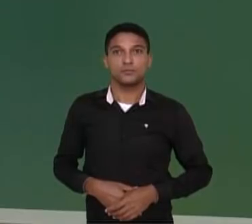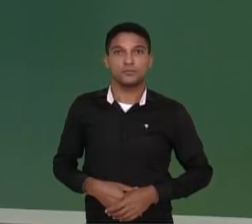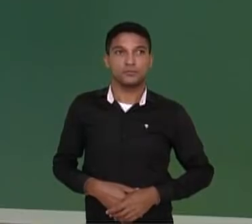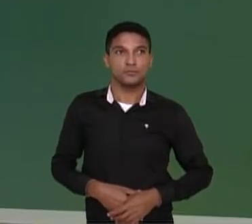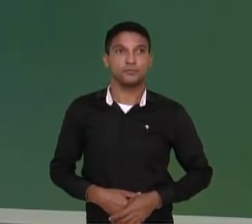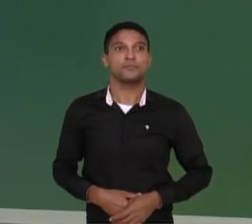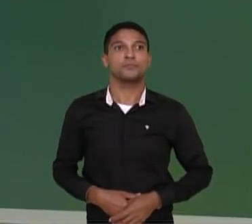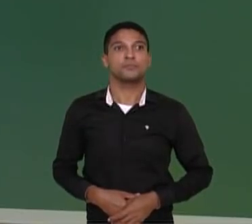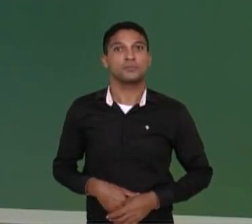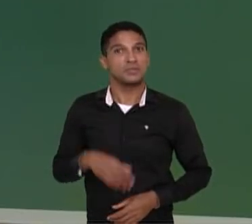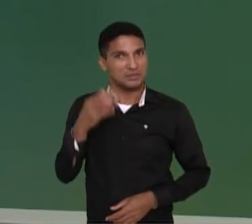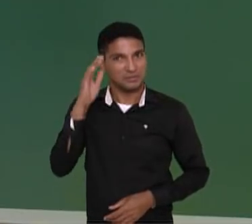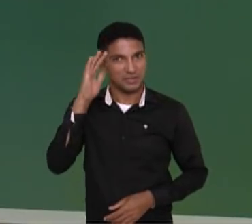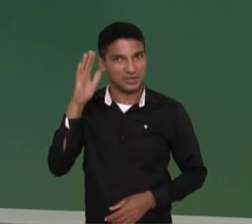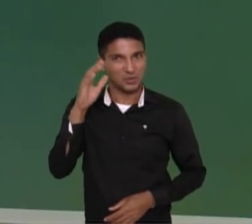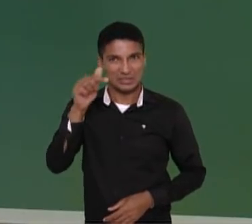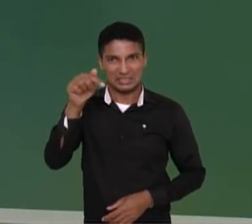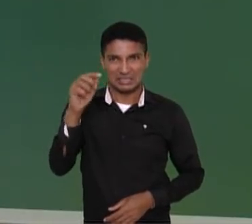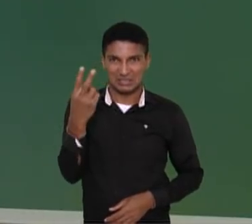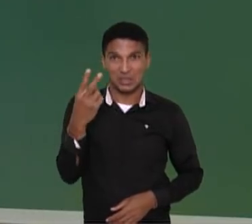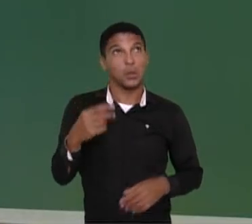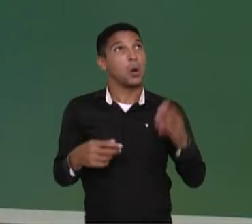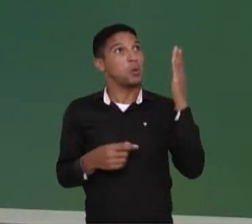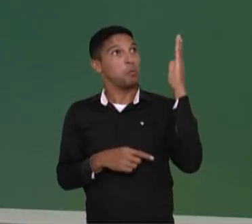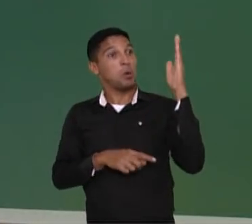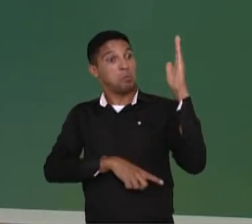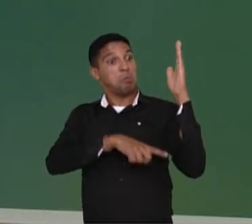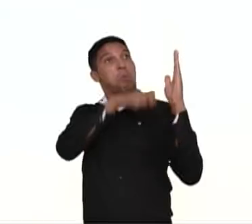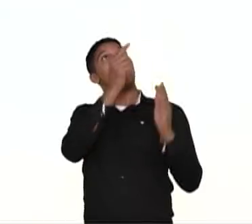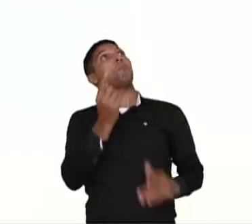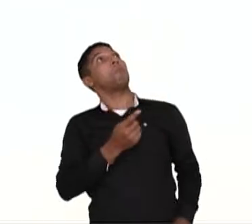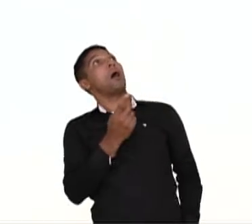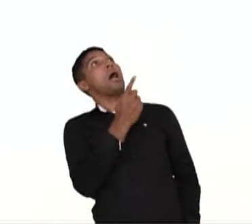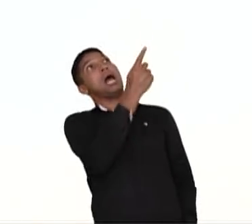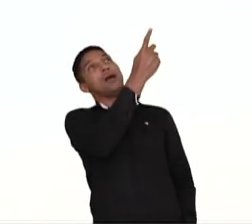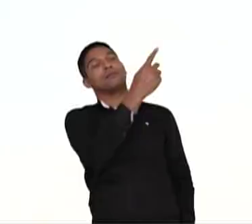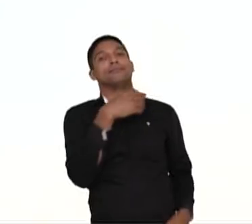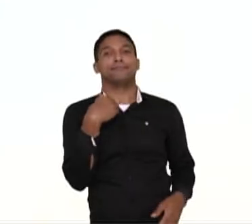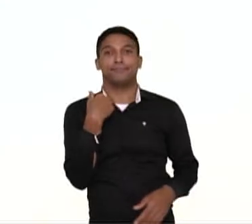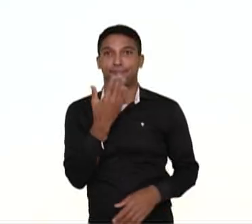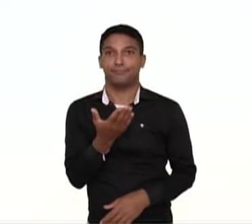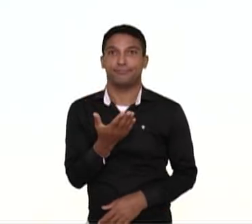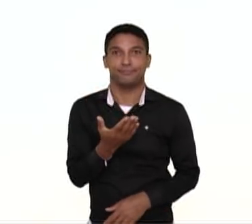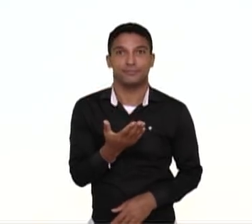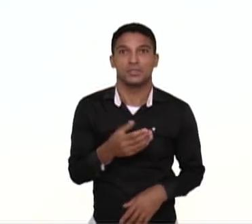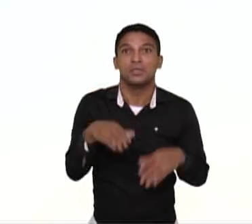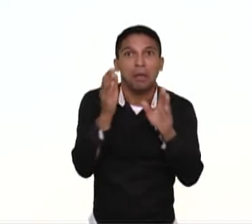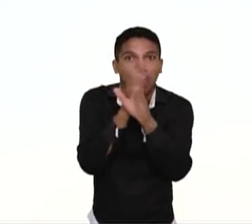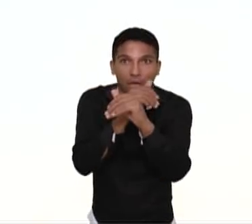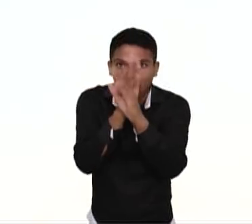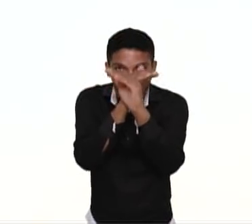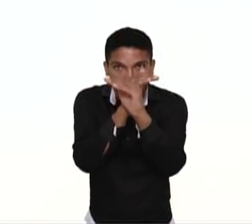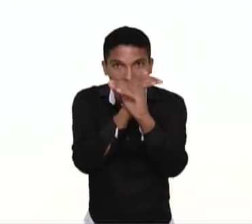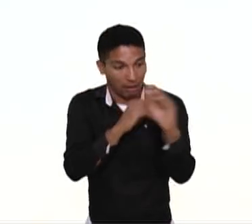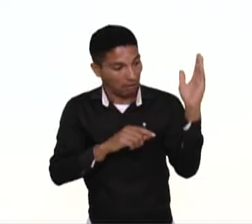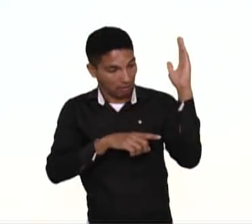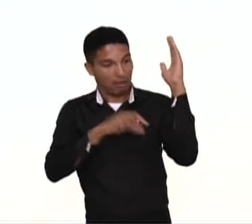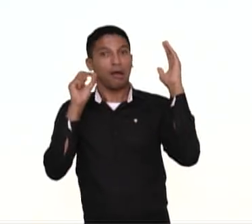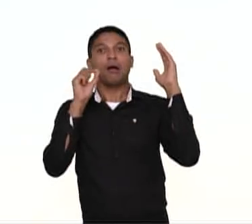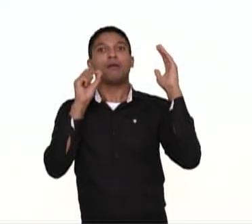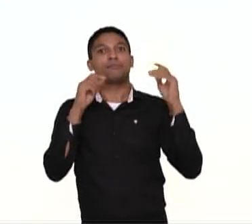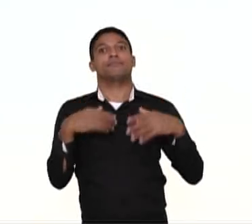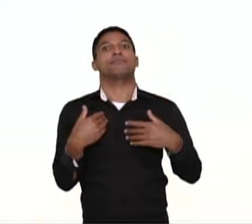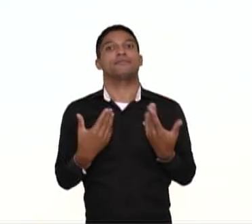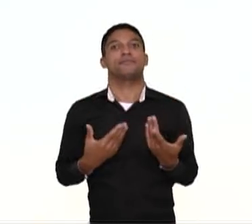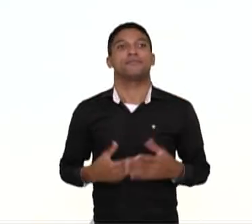um poste de 72 metros pelo plano? Mas, se o cara está meio distraído, né? Não pode nem pensar assim, ah, tá